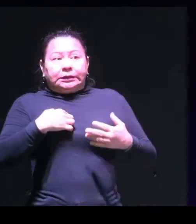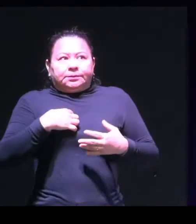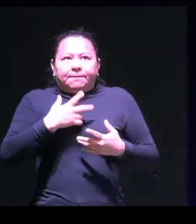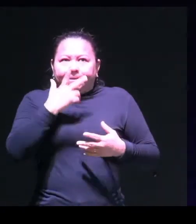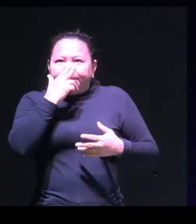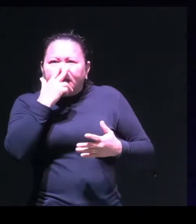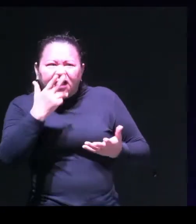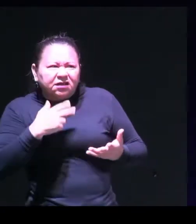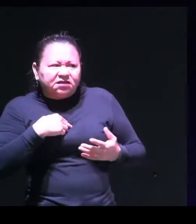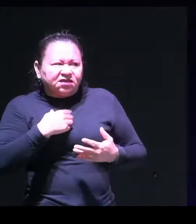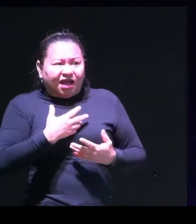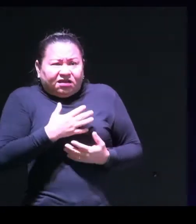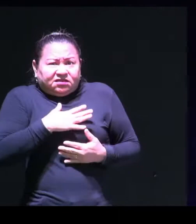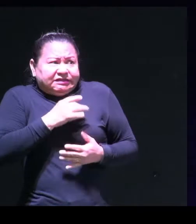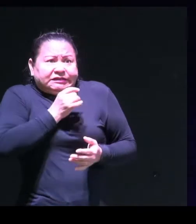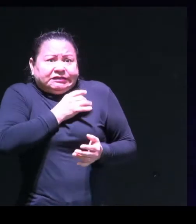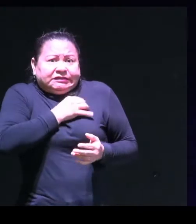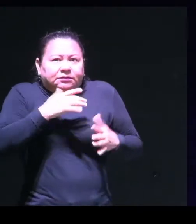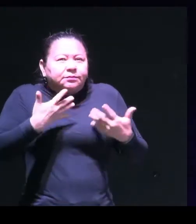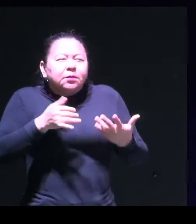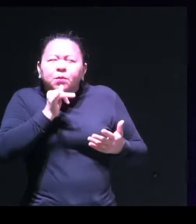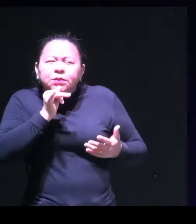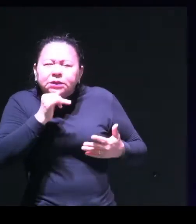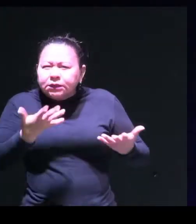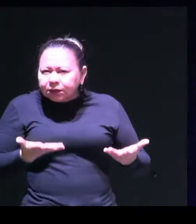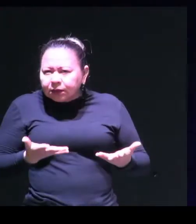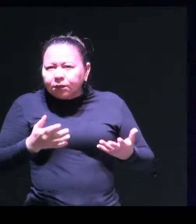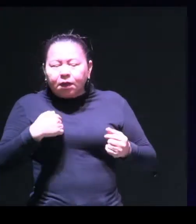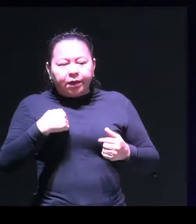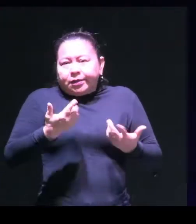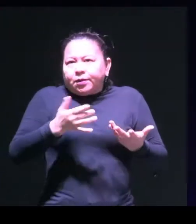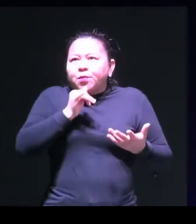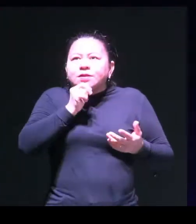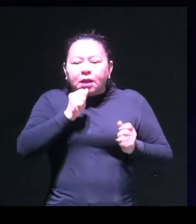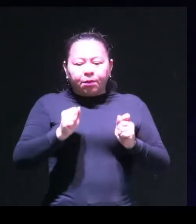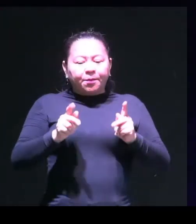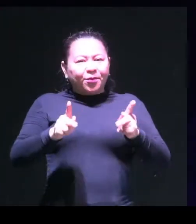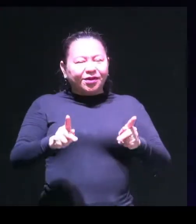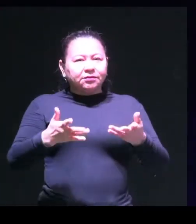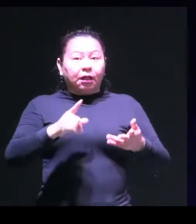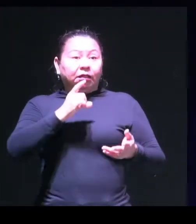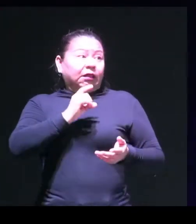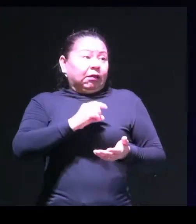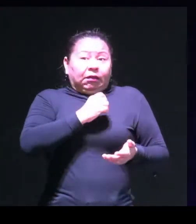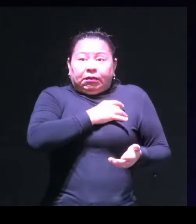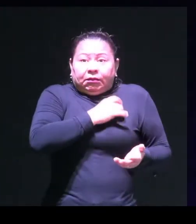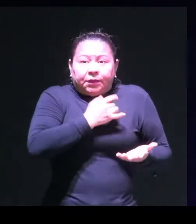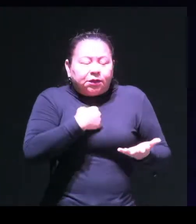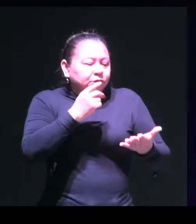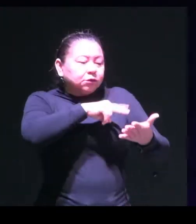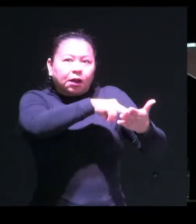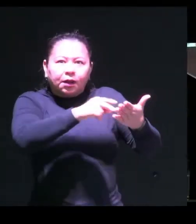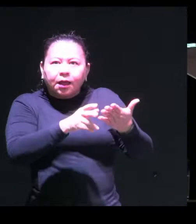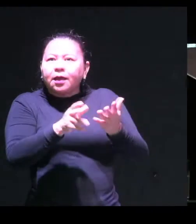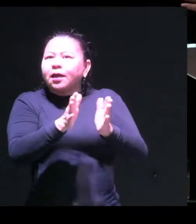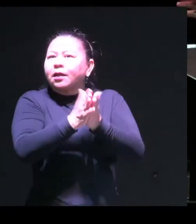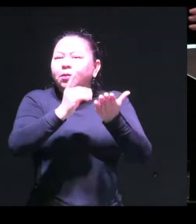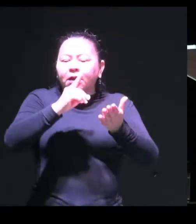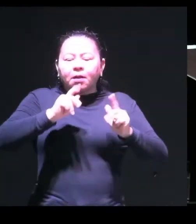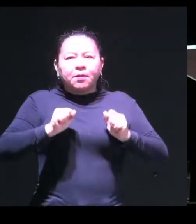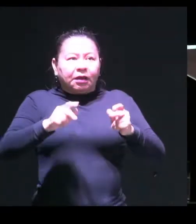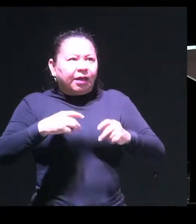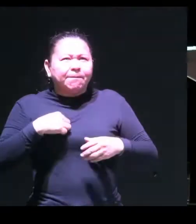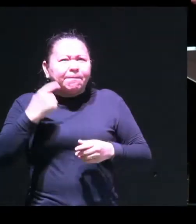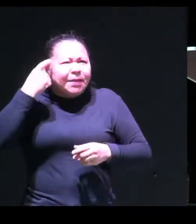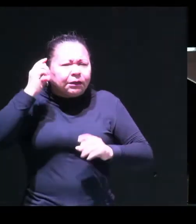receio de ouvir. Tem gente que nem leu o livro de Apocalipse porque falou que tem medo, porque elas associam logo com pragas,